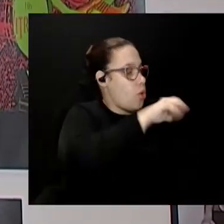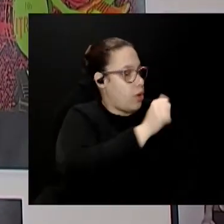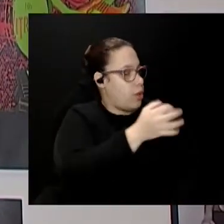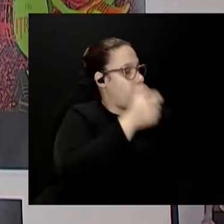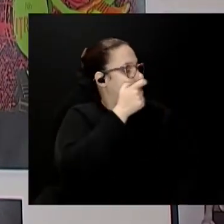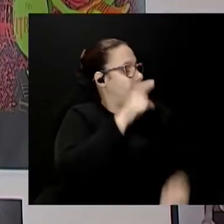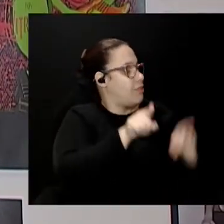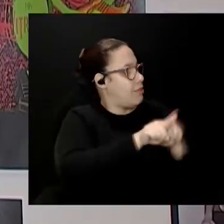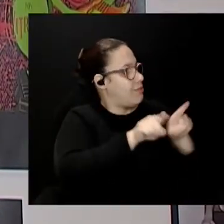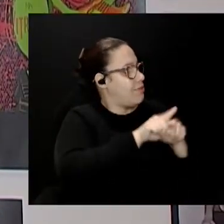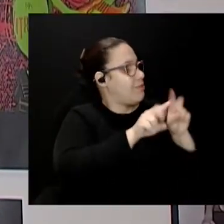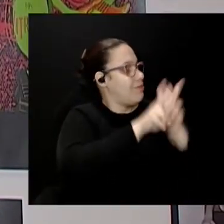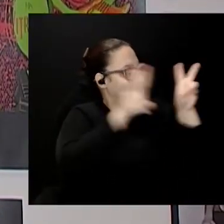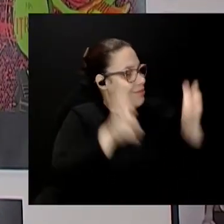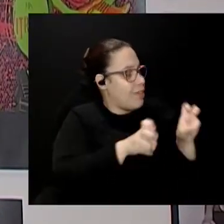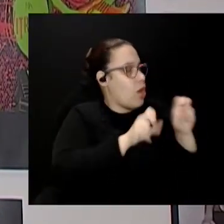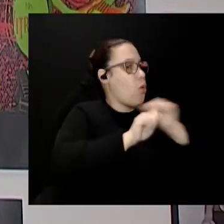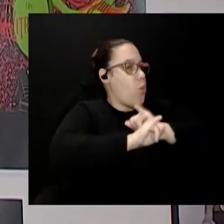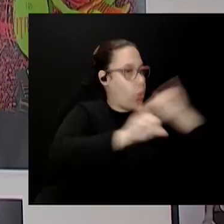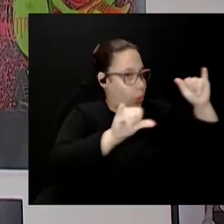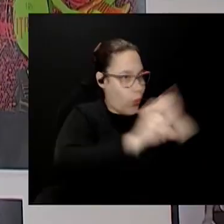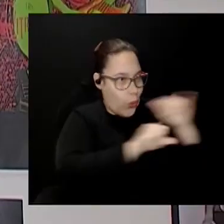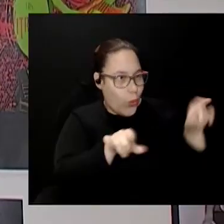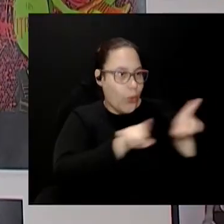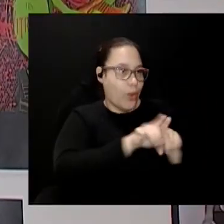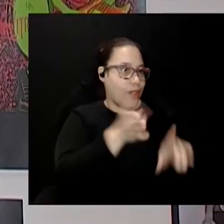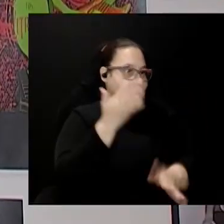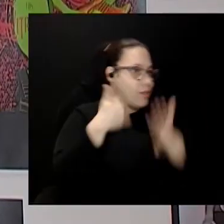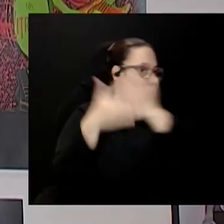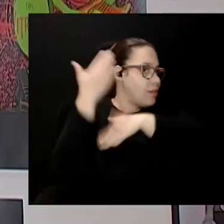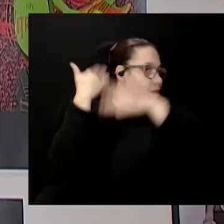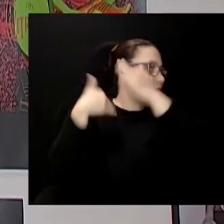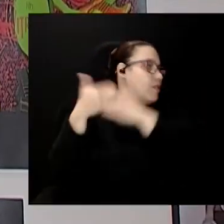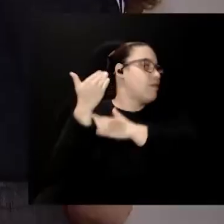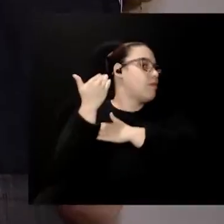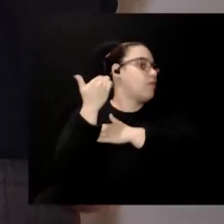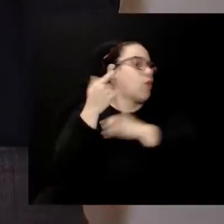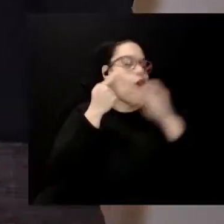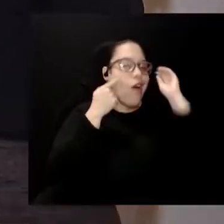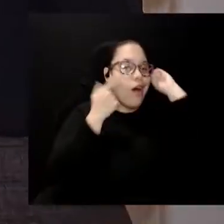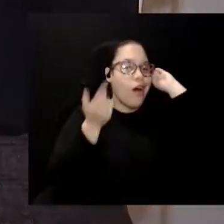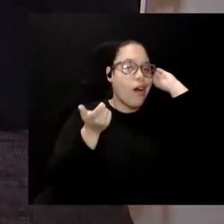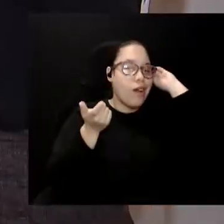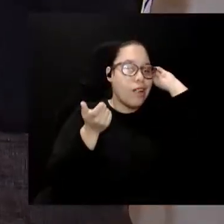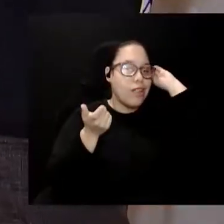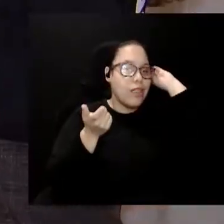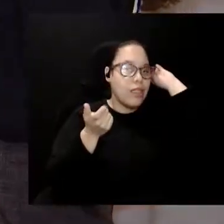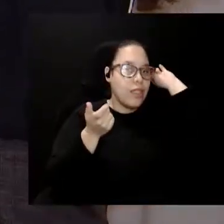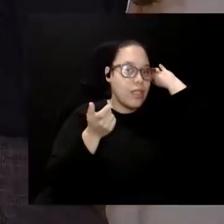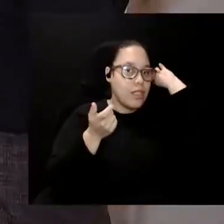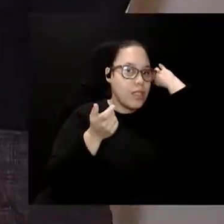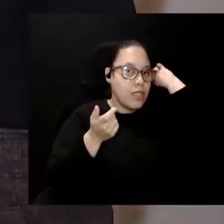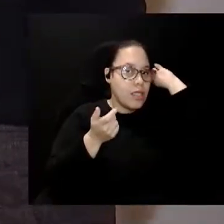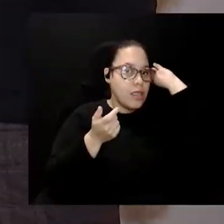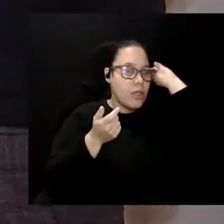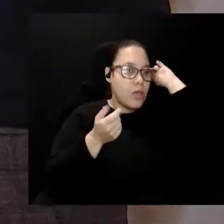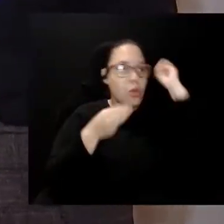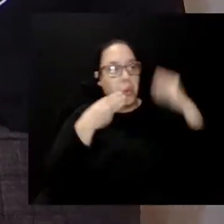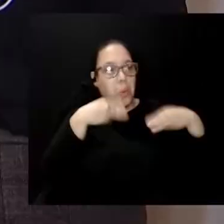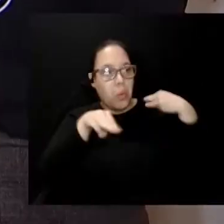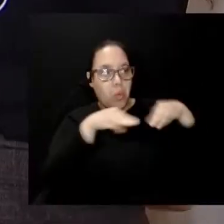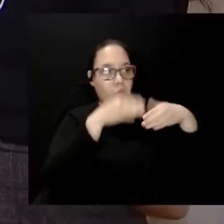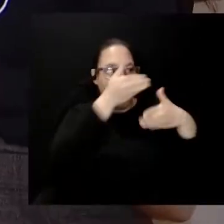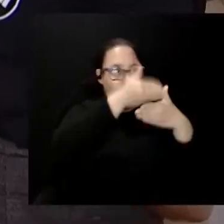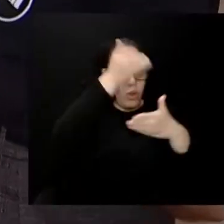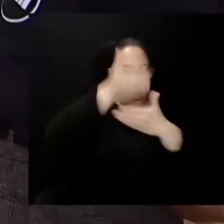da divulgação, né? Antes a gente via muito, né, pelos muros, né, da